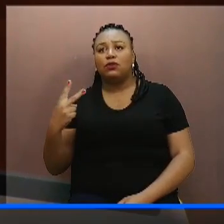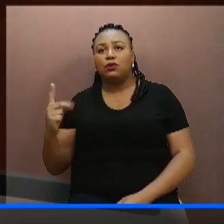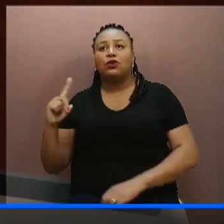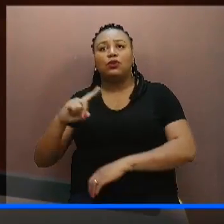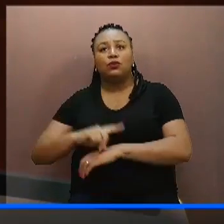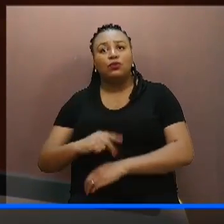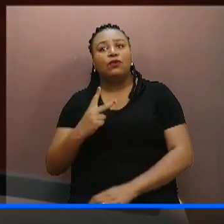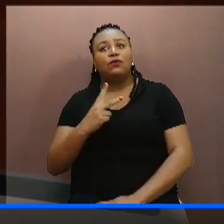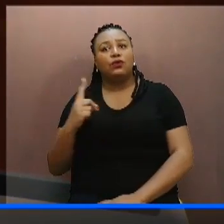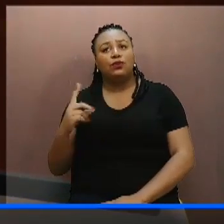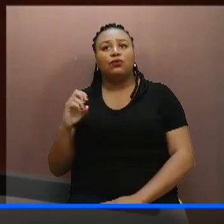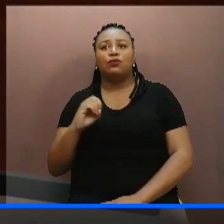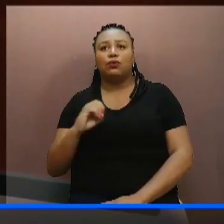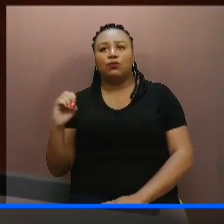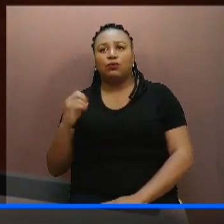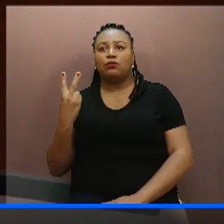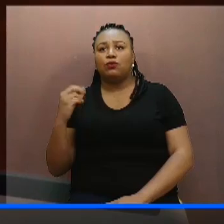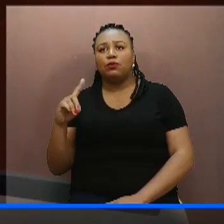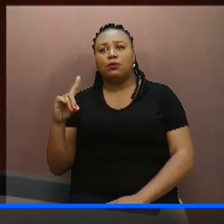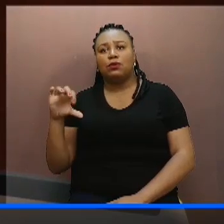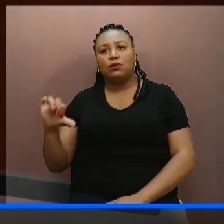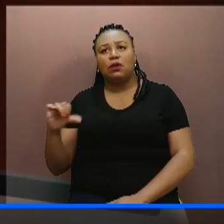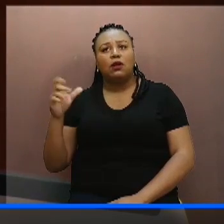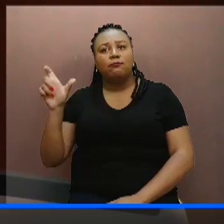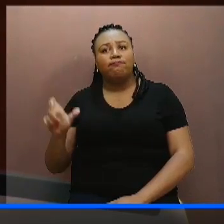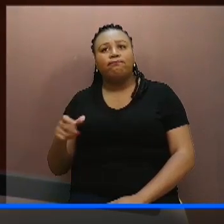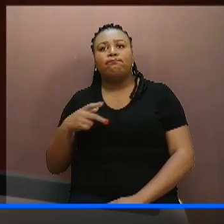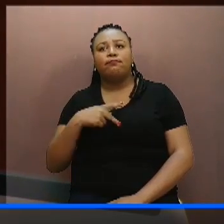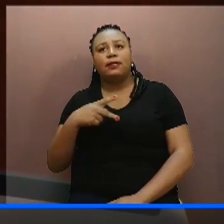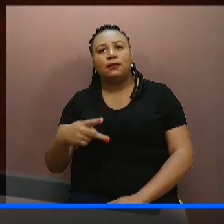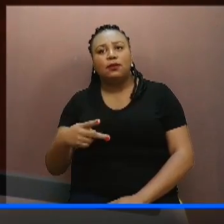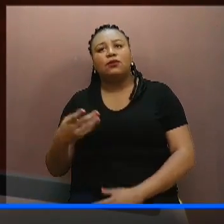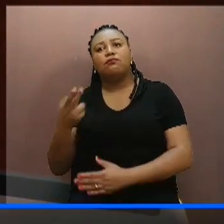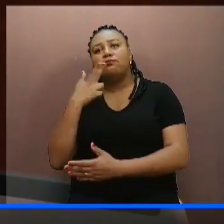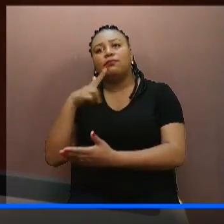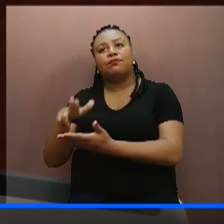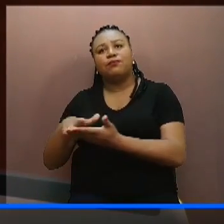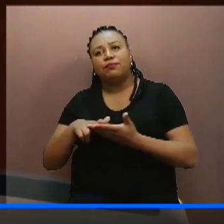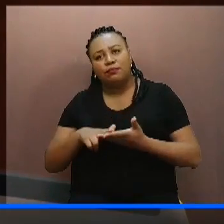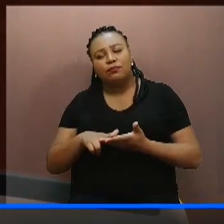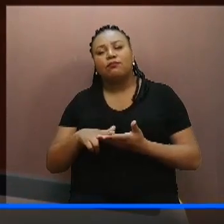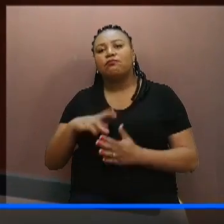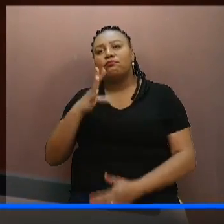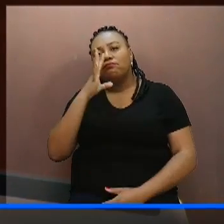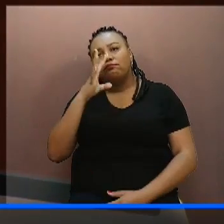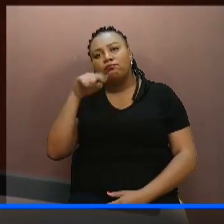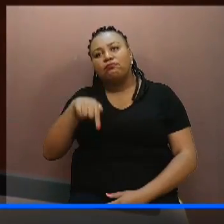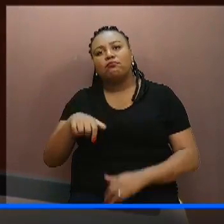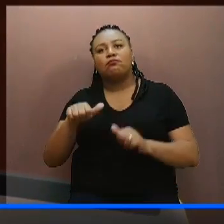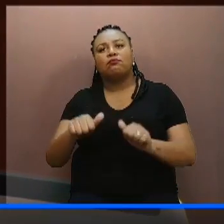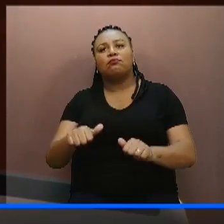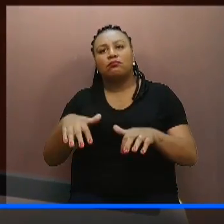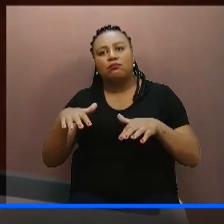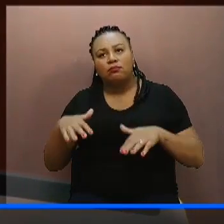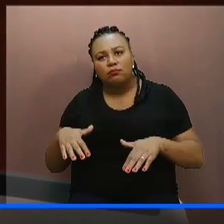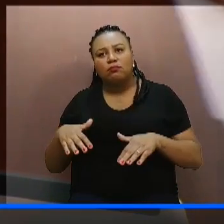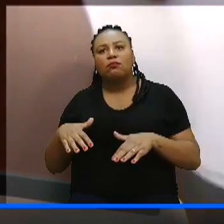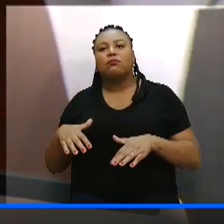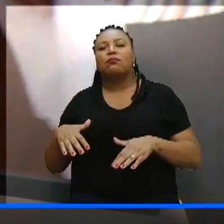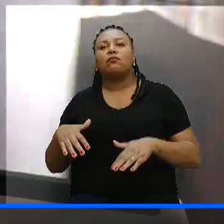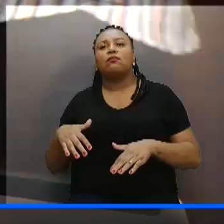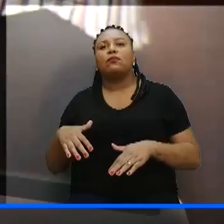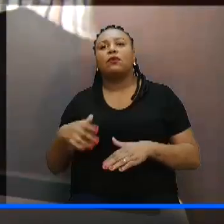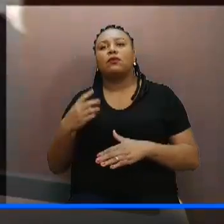data de 21 de outubro de 2019 senhor presidente envia a vossa excelência para a pressão dessa igreja assembléia legislativa